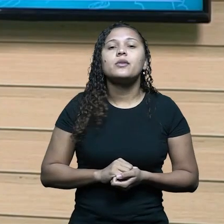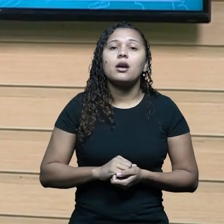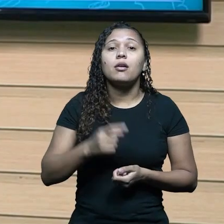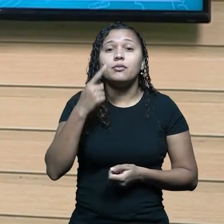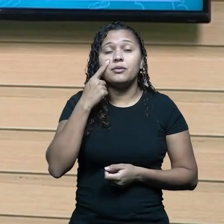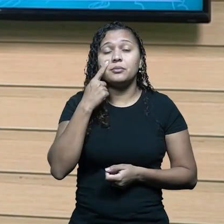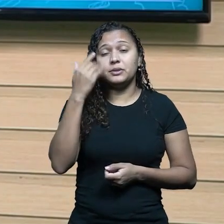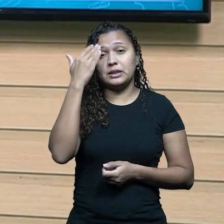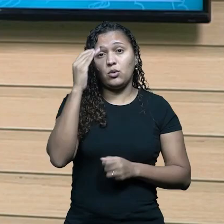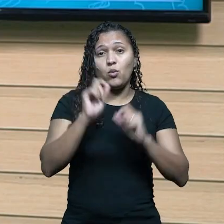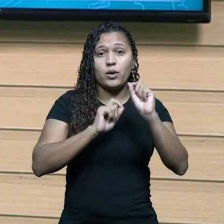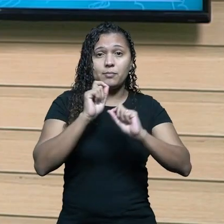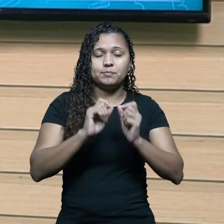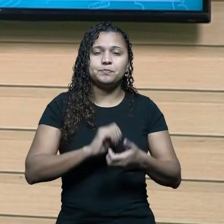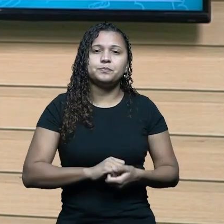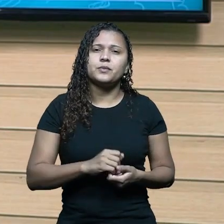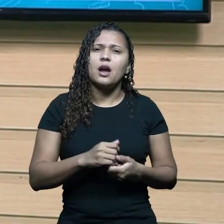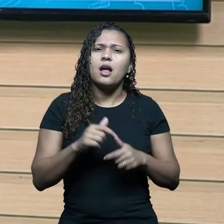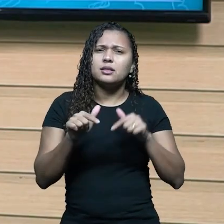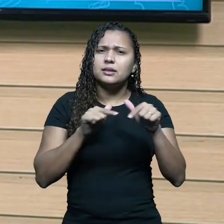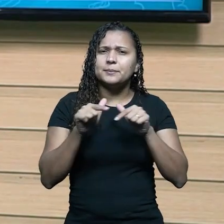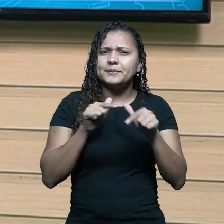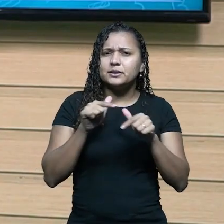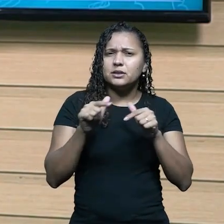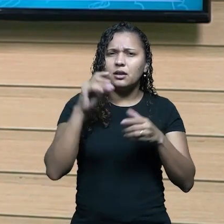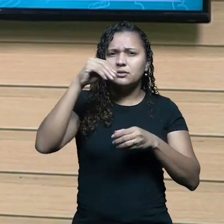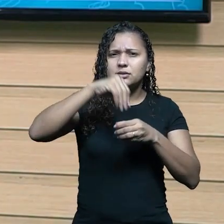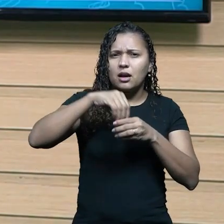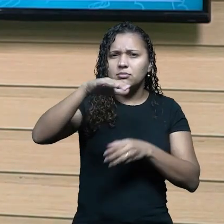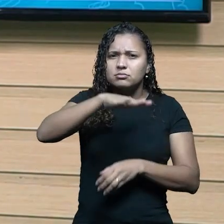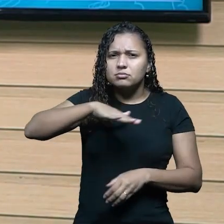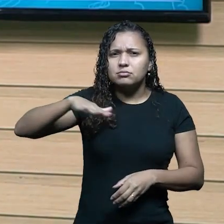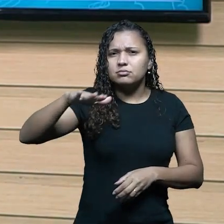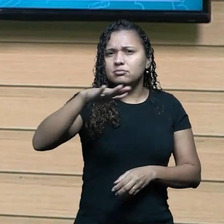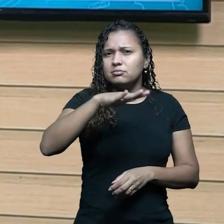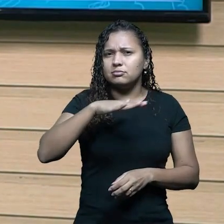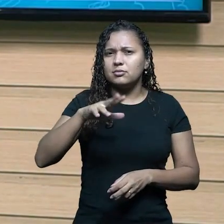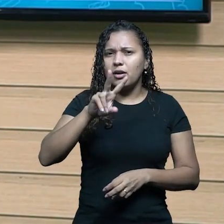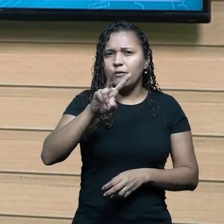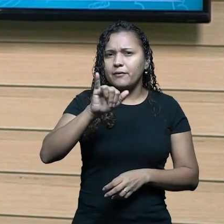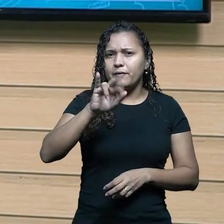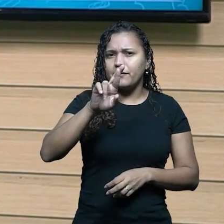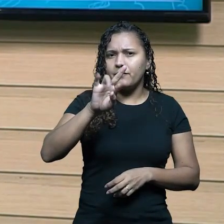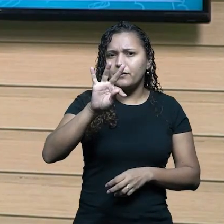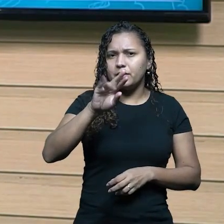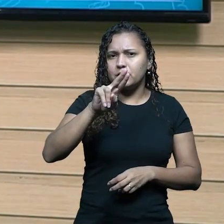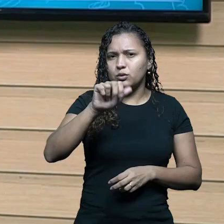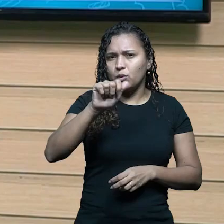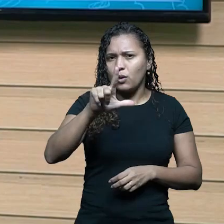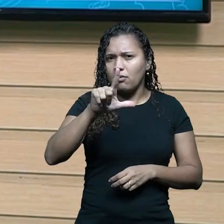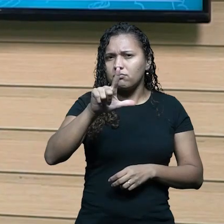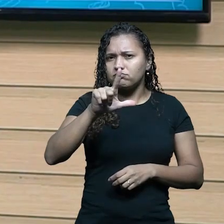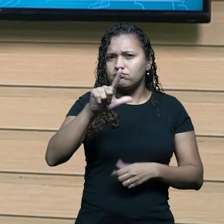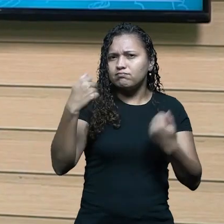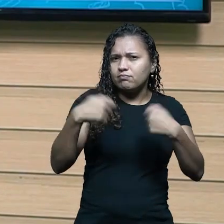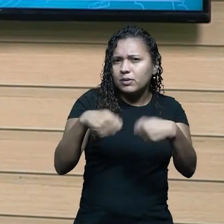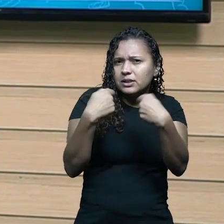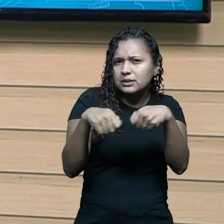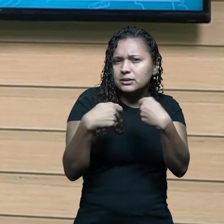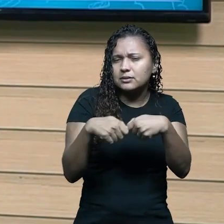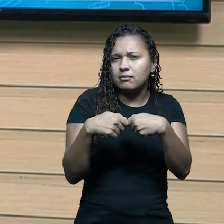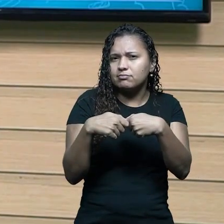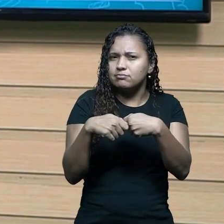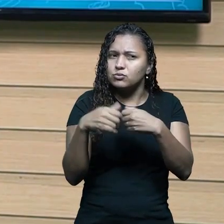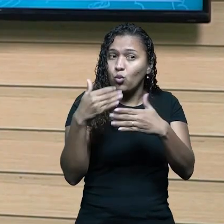Vamos entender uma coisa. Como nós estamos trabalhando dentro de um ambiente virtual, nós precisamos partir de